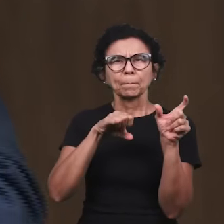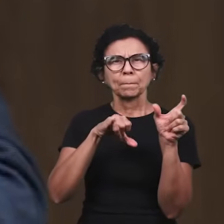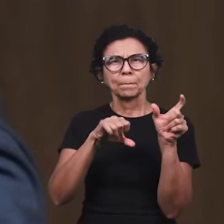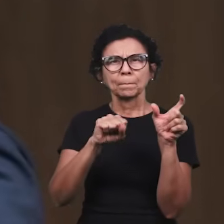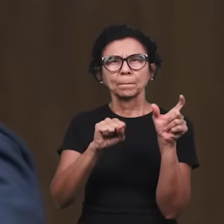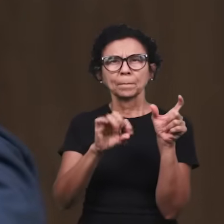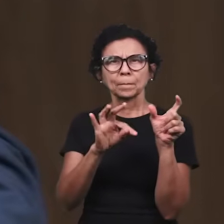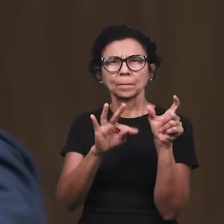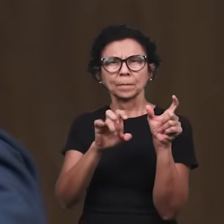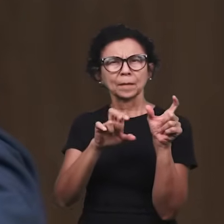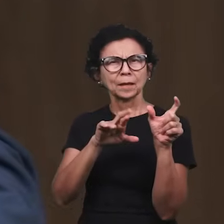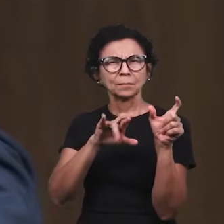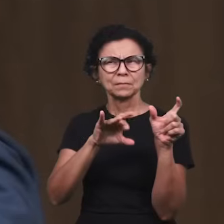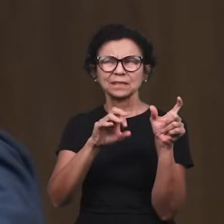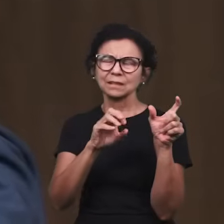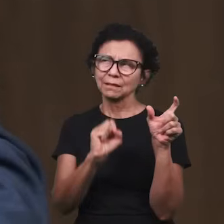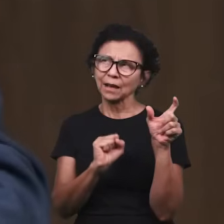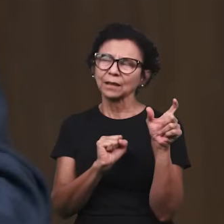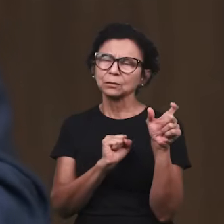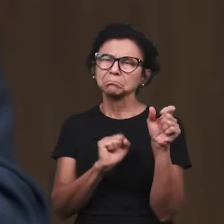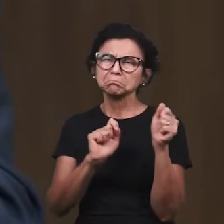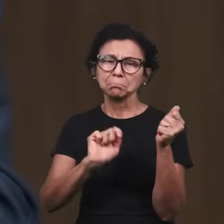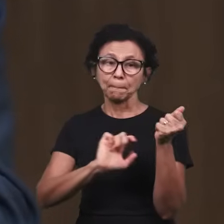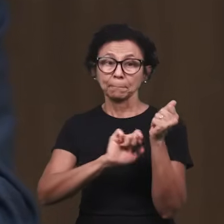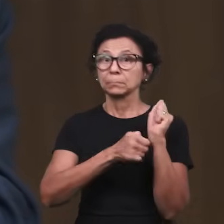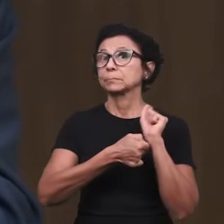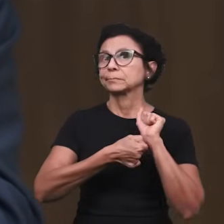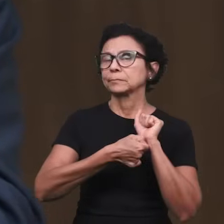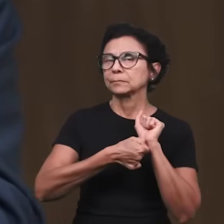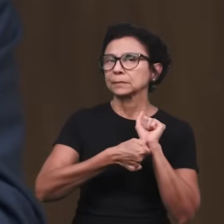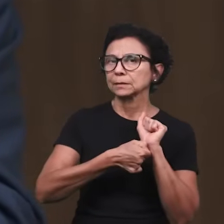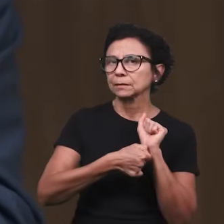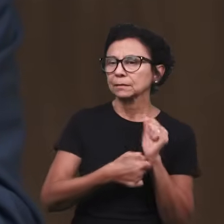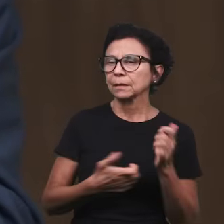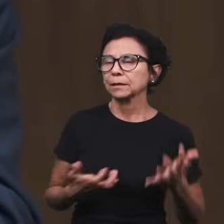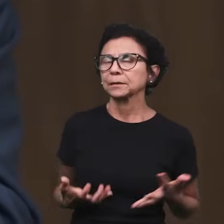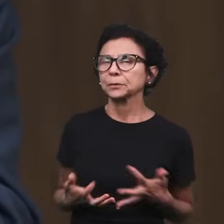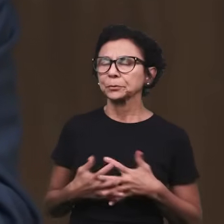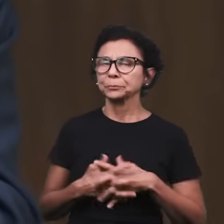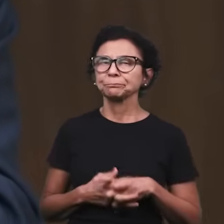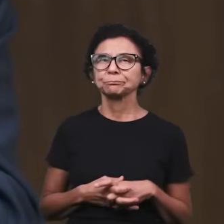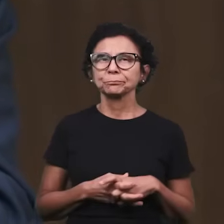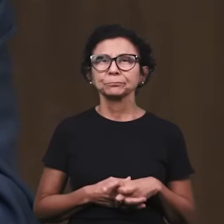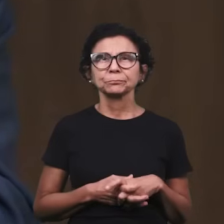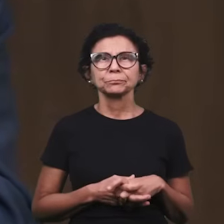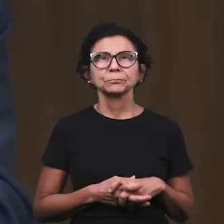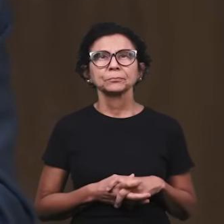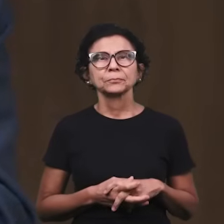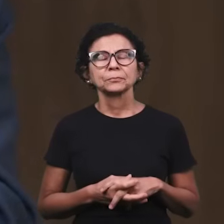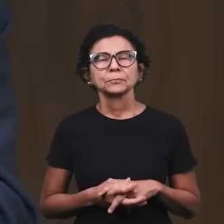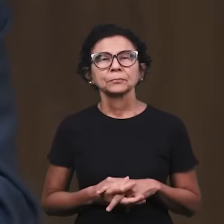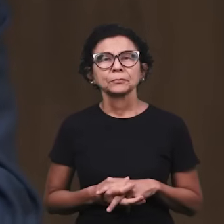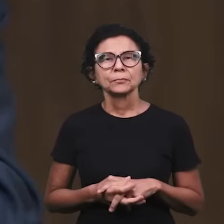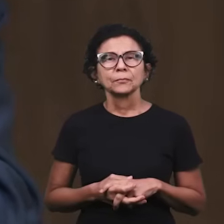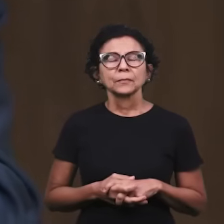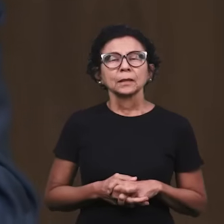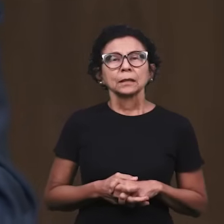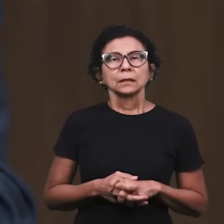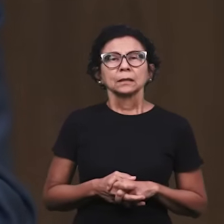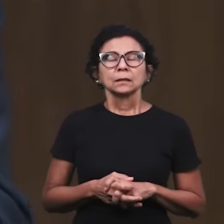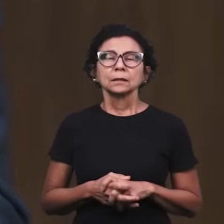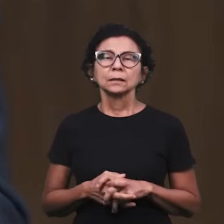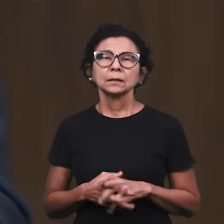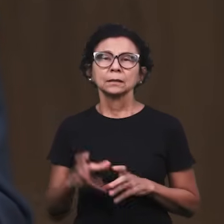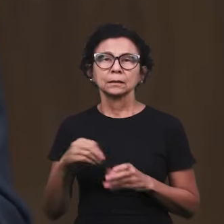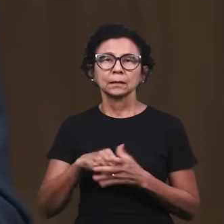correlacionada a casamento. Lógico que nós poderíamos explorar o sentido aqui profético, que o